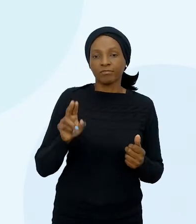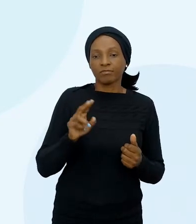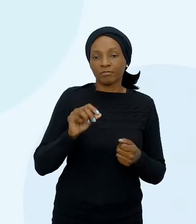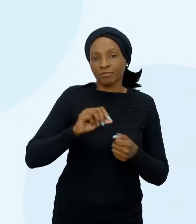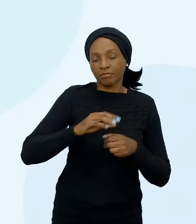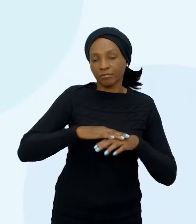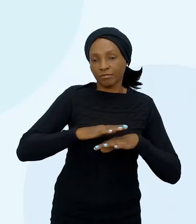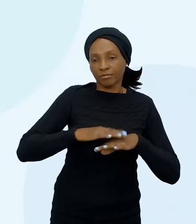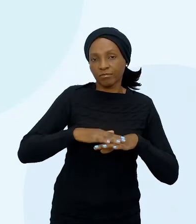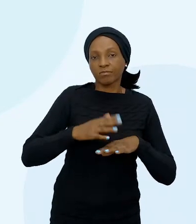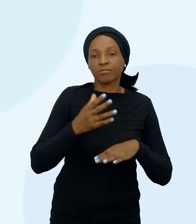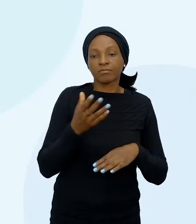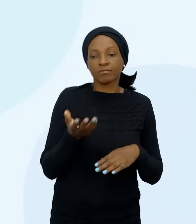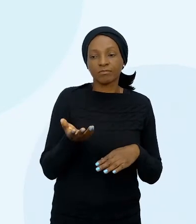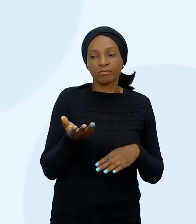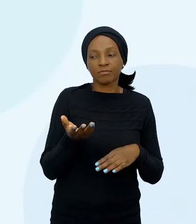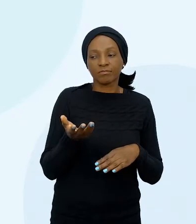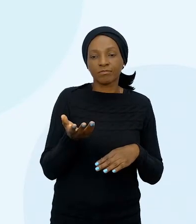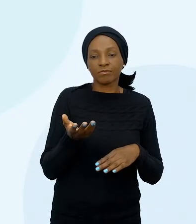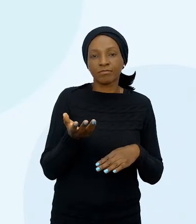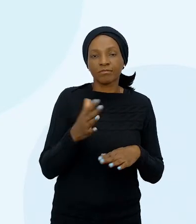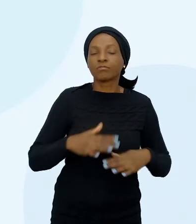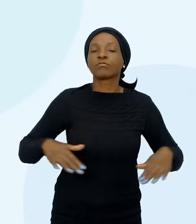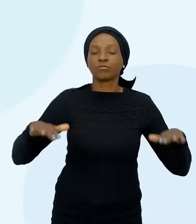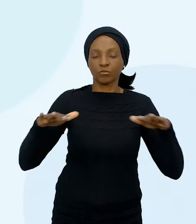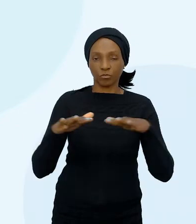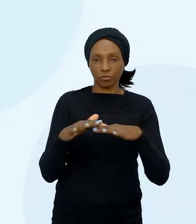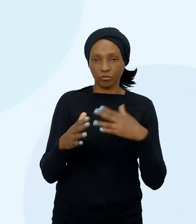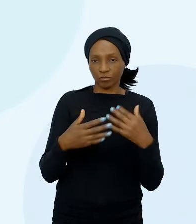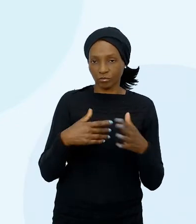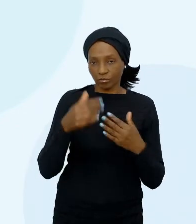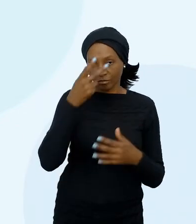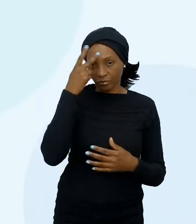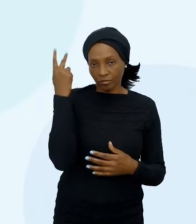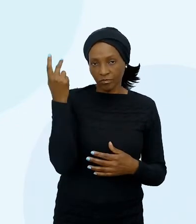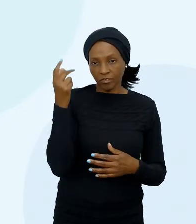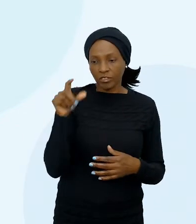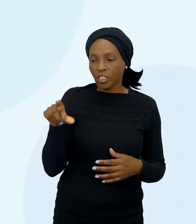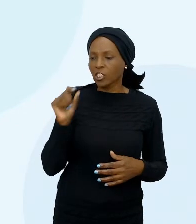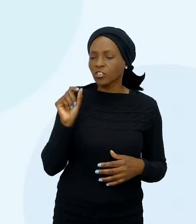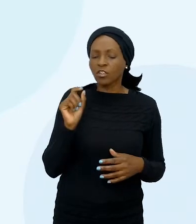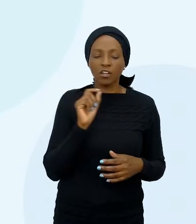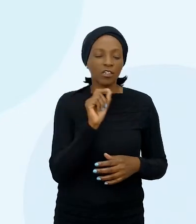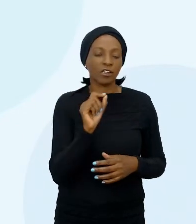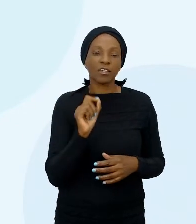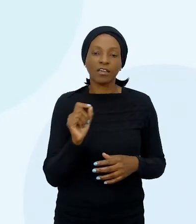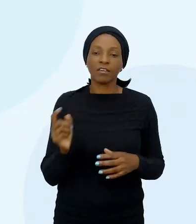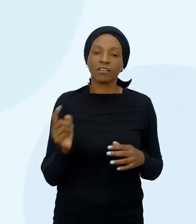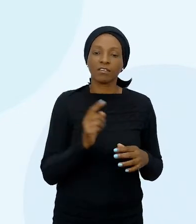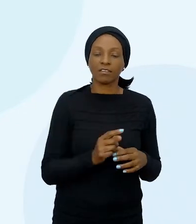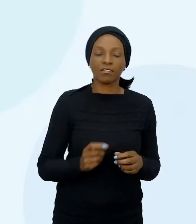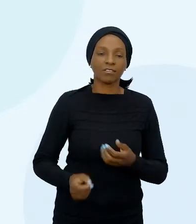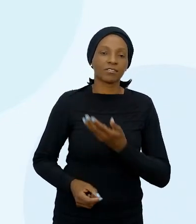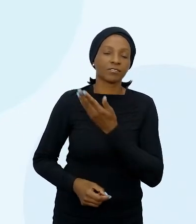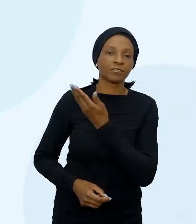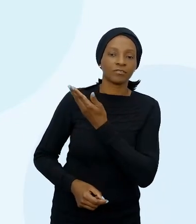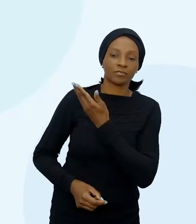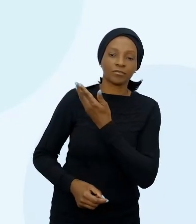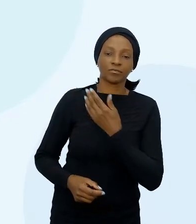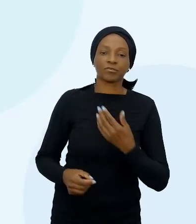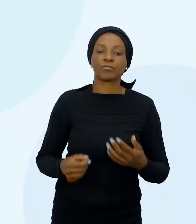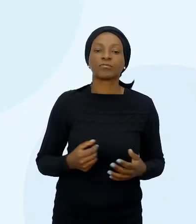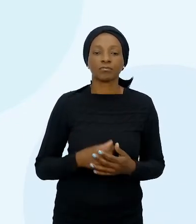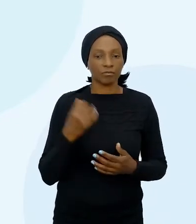realizada por todos, né? A escolha dos participantes vai aparecer na tela para vocês.